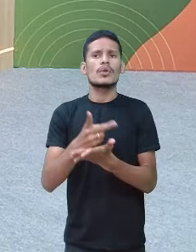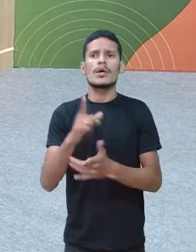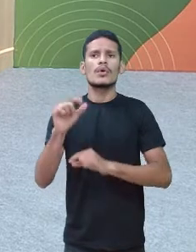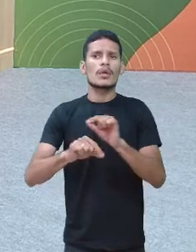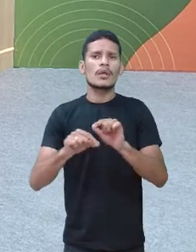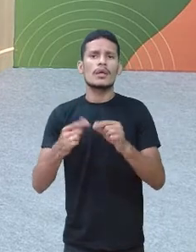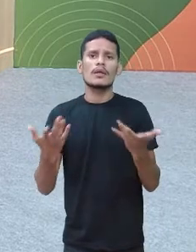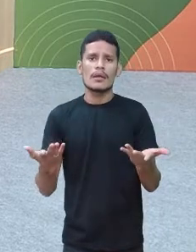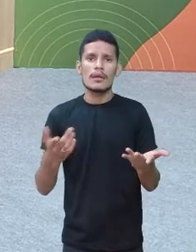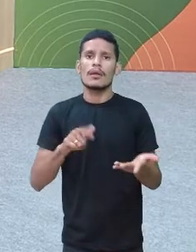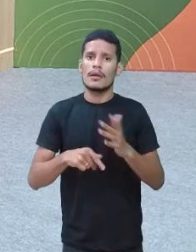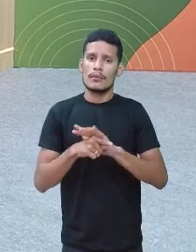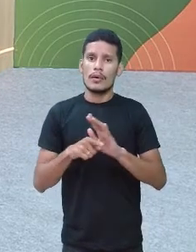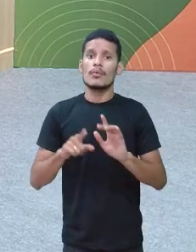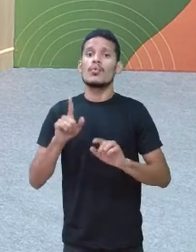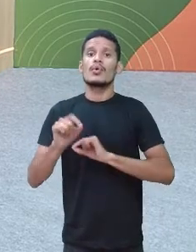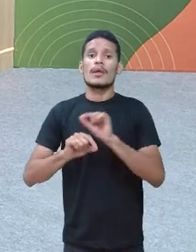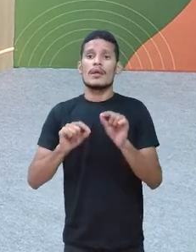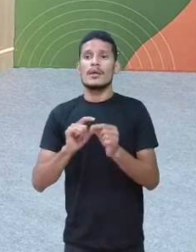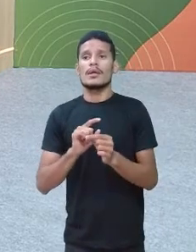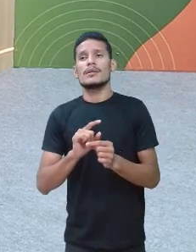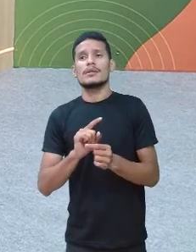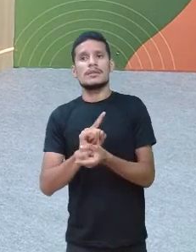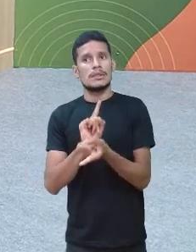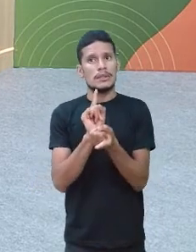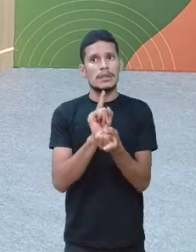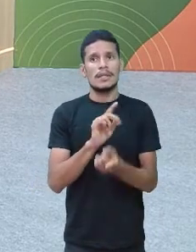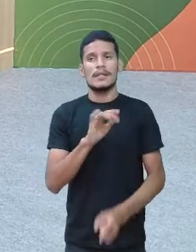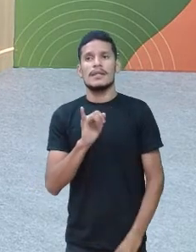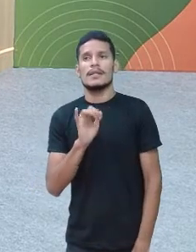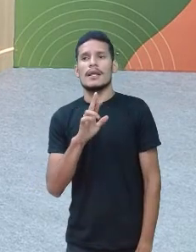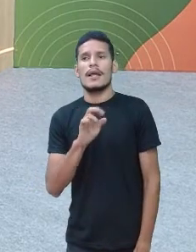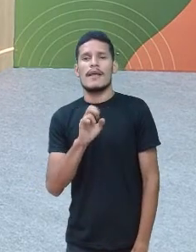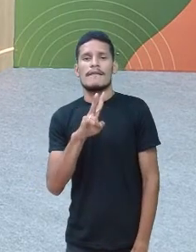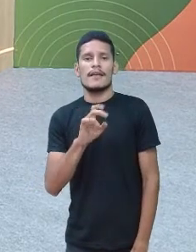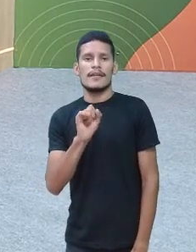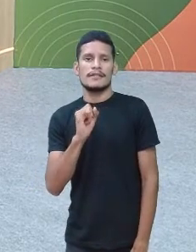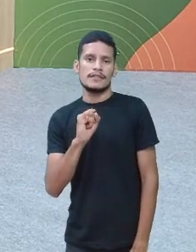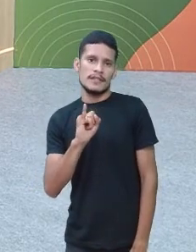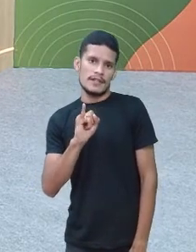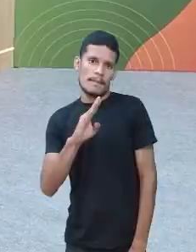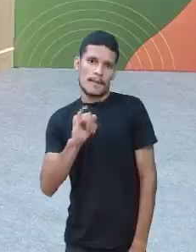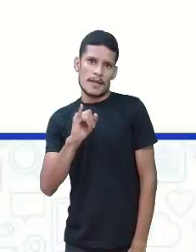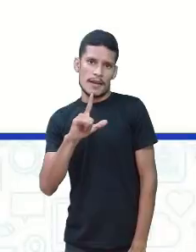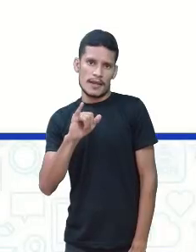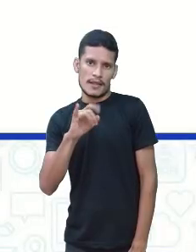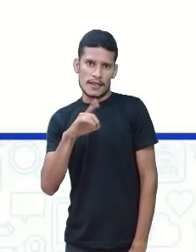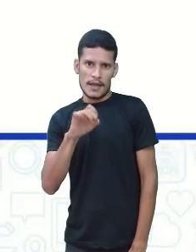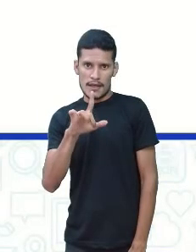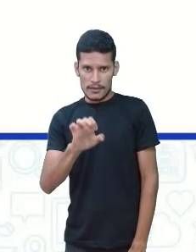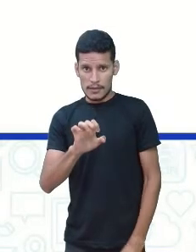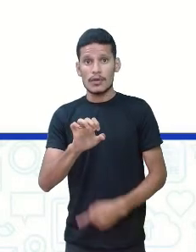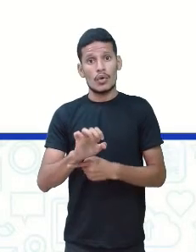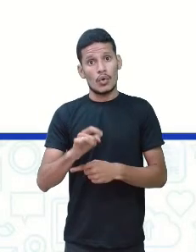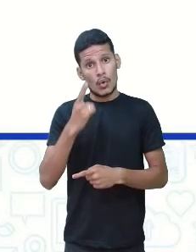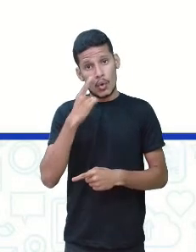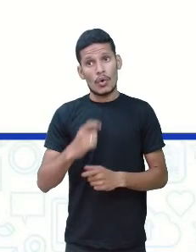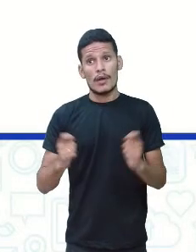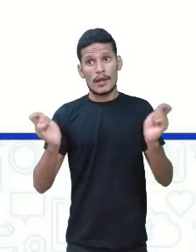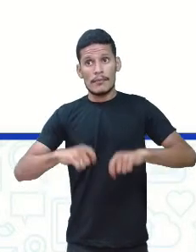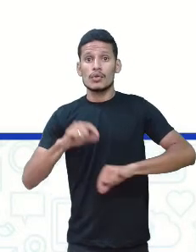a continuidade e reversibilidade. Eles estão meio que aí interligados, né? Falando de continuidade, né? Ele deve ser